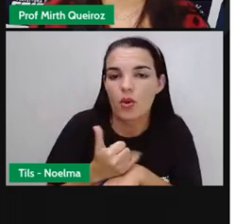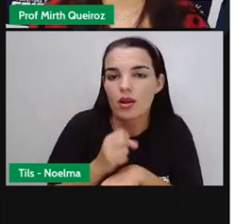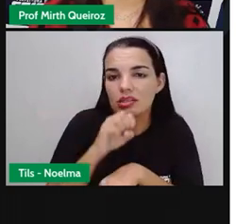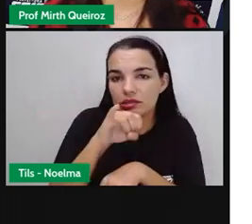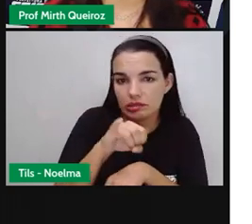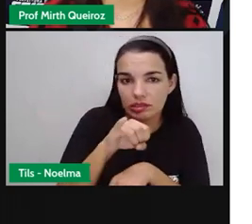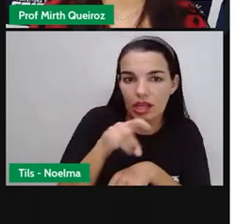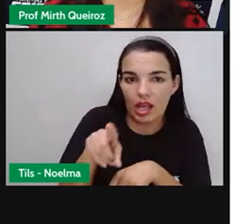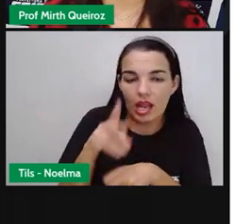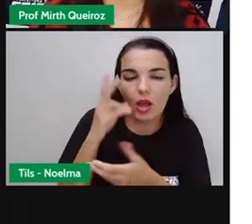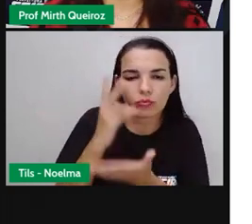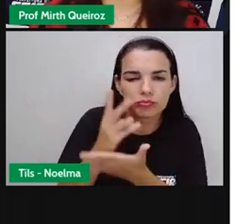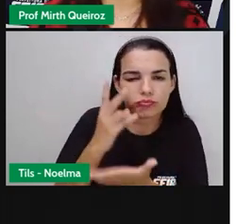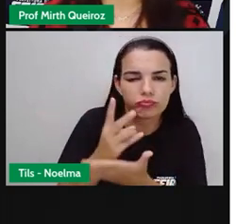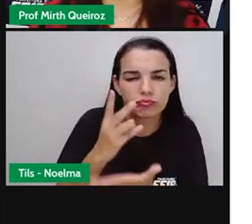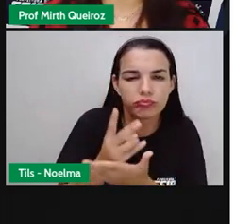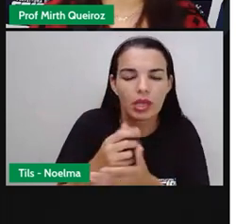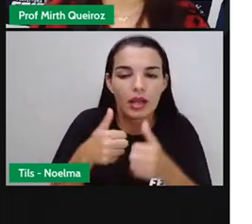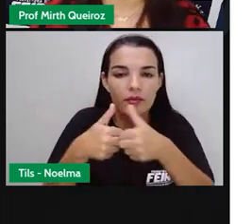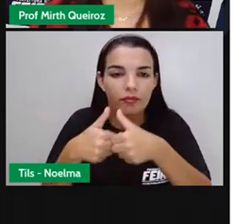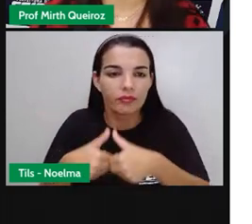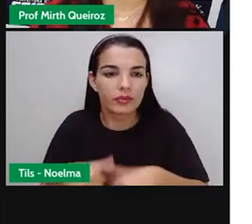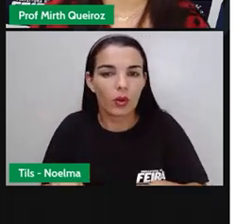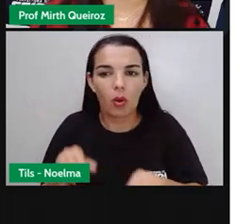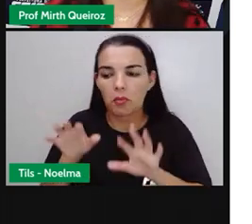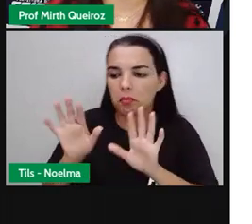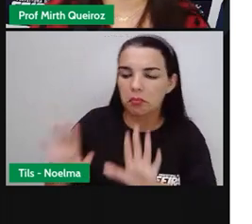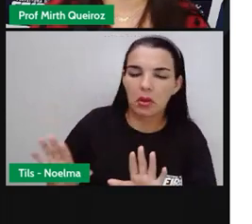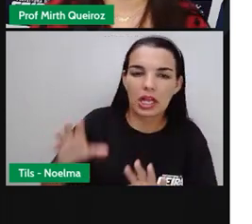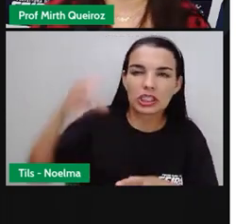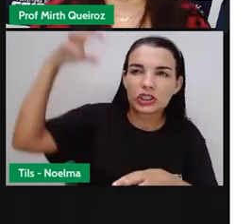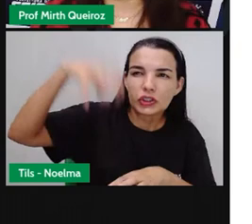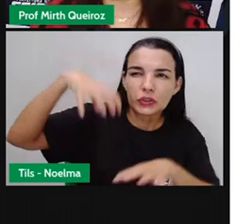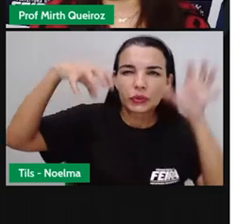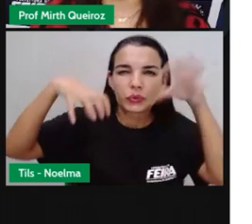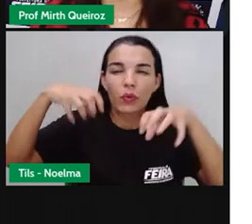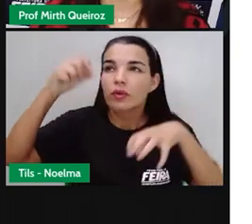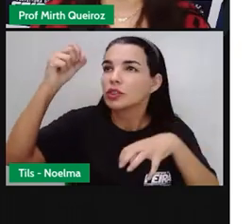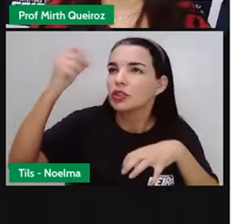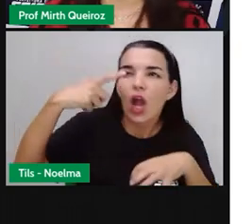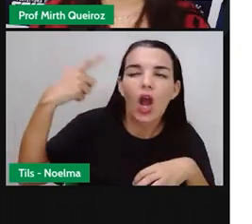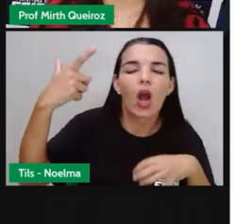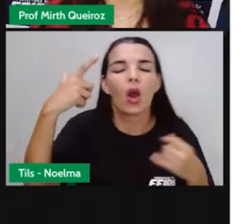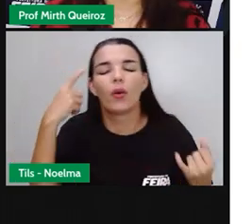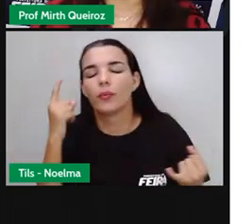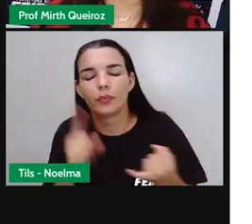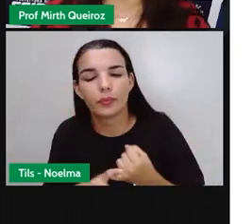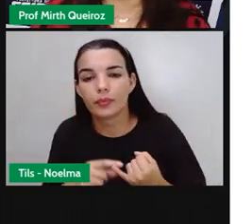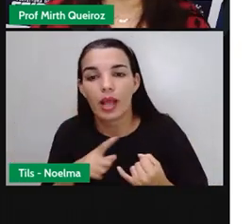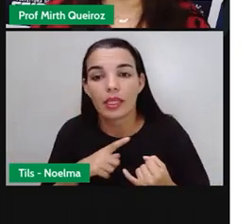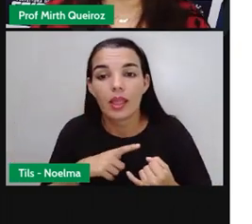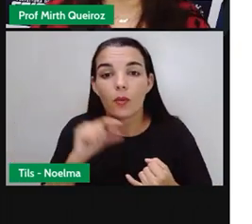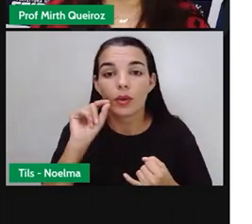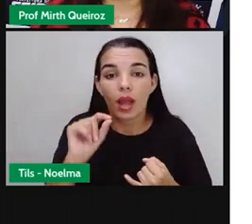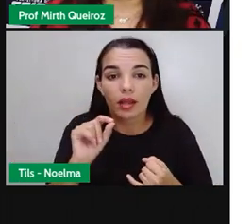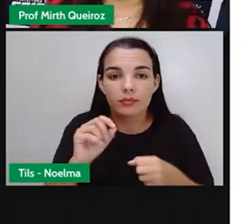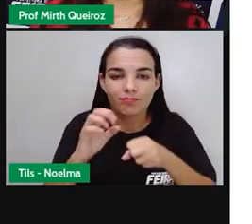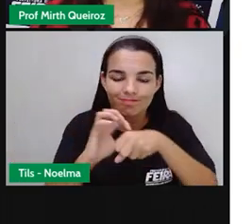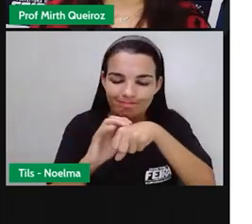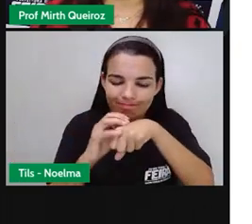latinha, ela ficou exposta, né? No ar aí. E se enferrujou.